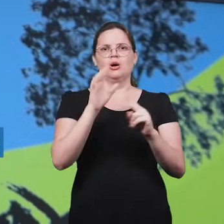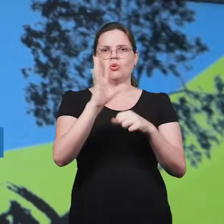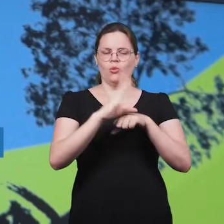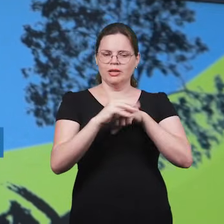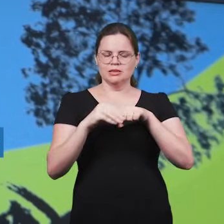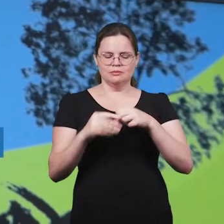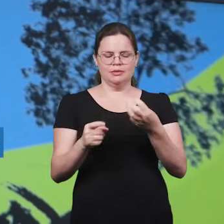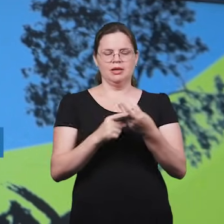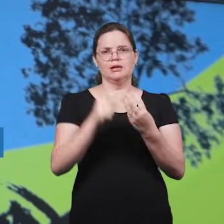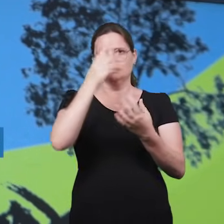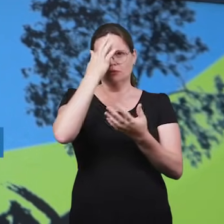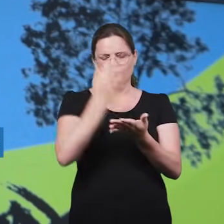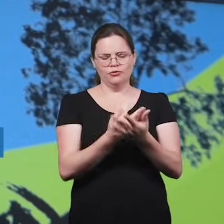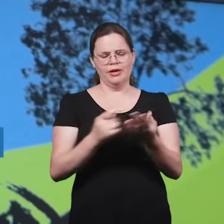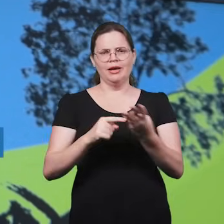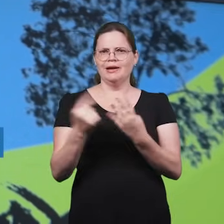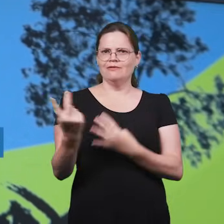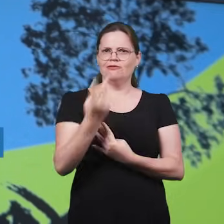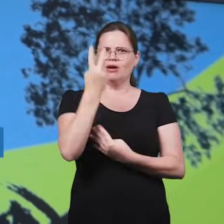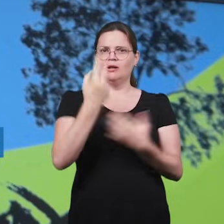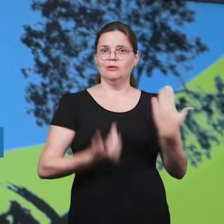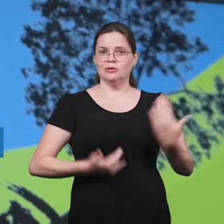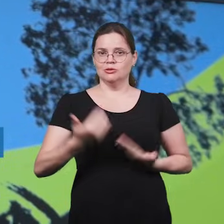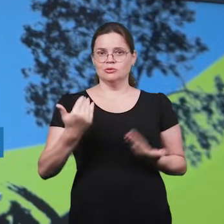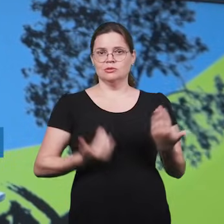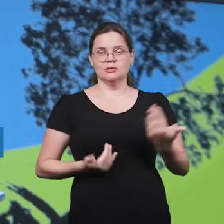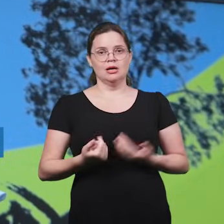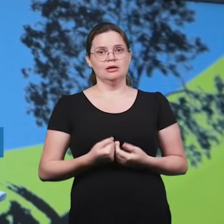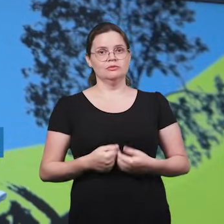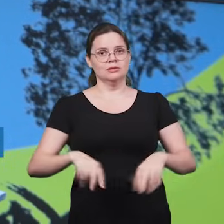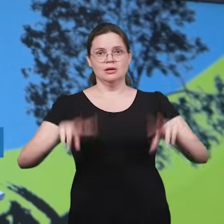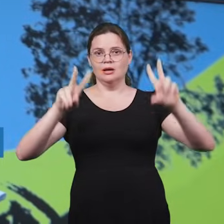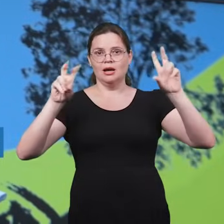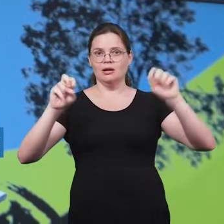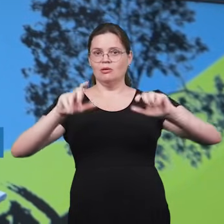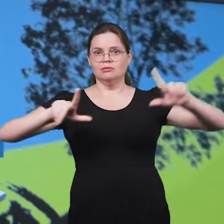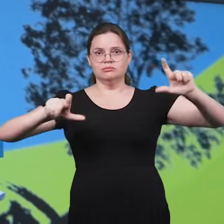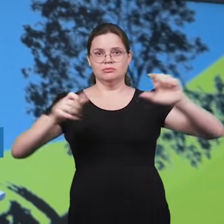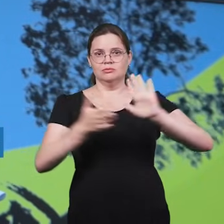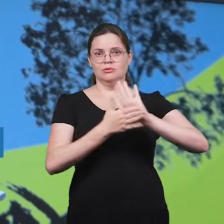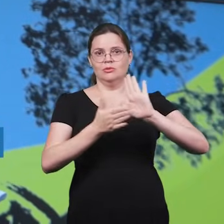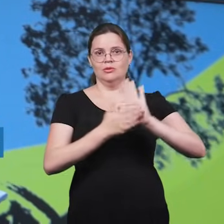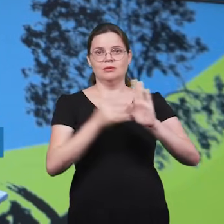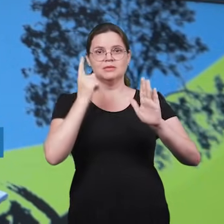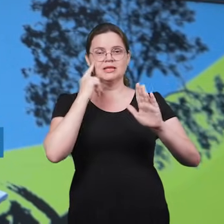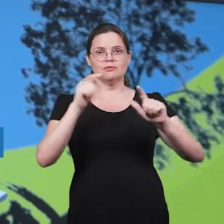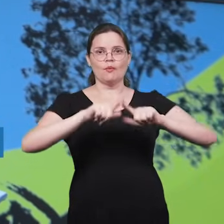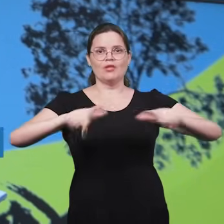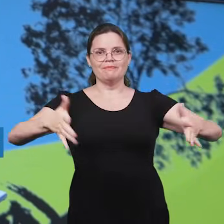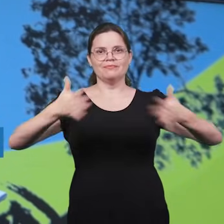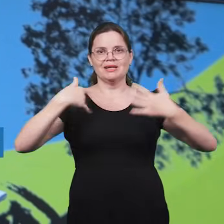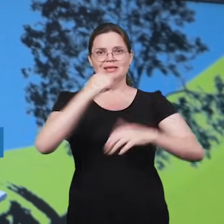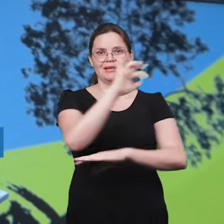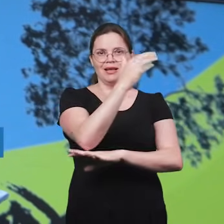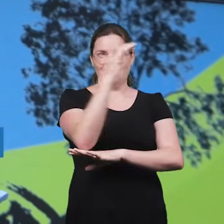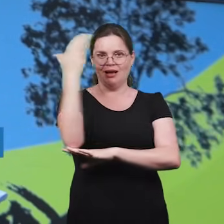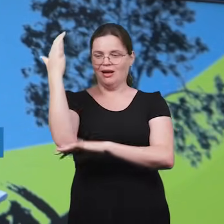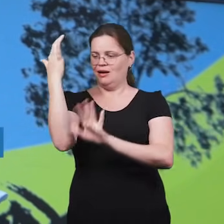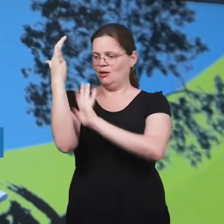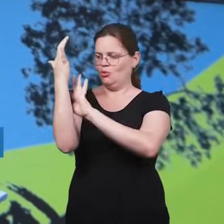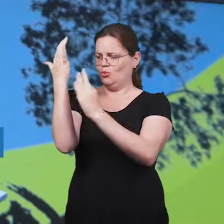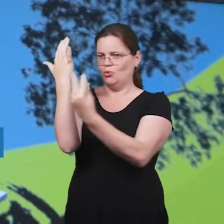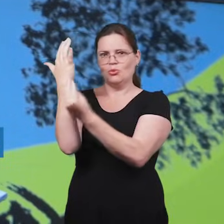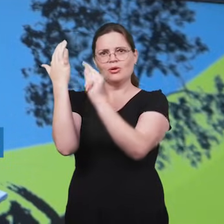assim como o lema que o Senhor nos deu para este ano, como a tamareira no deserto, firme por suas